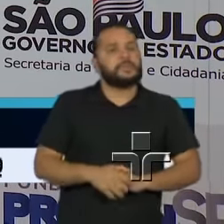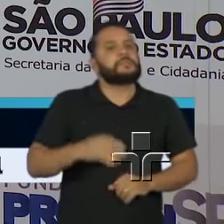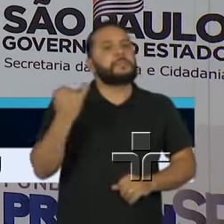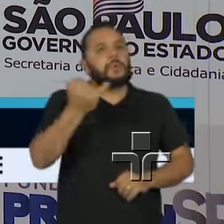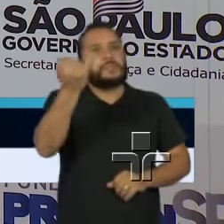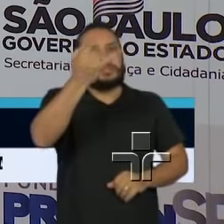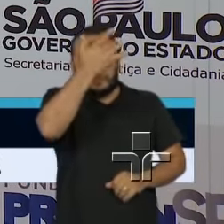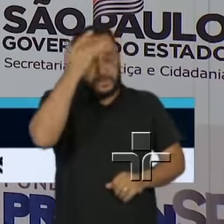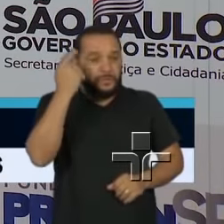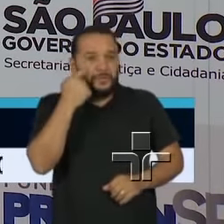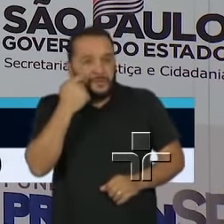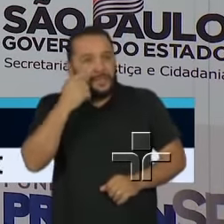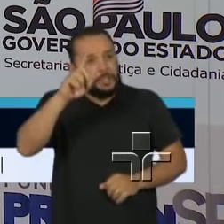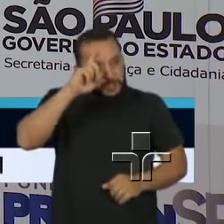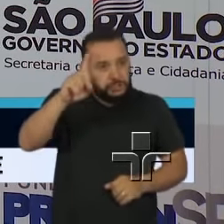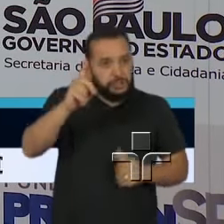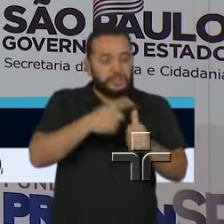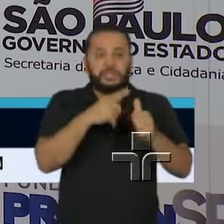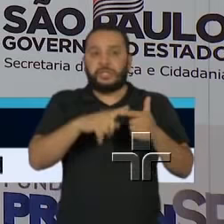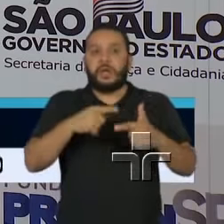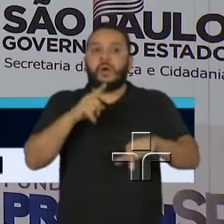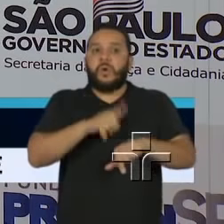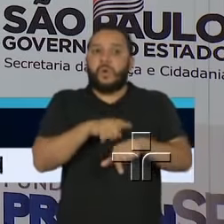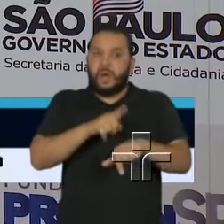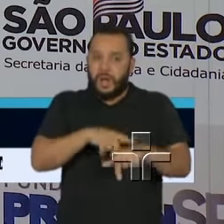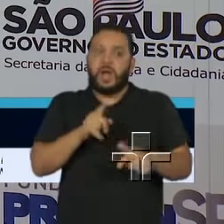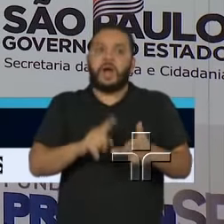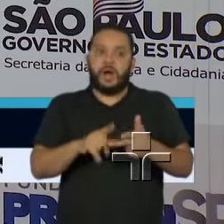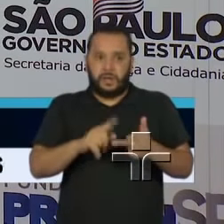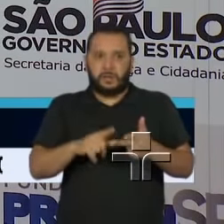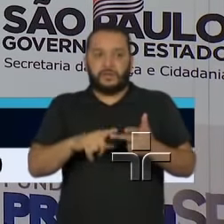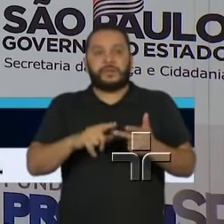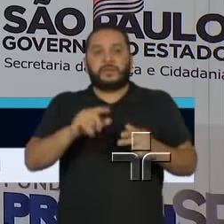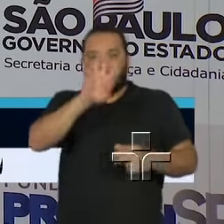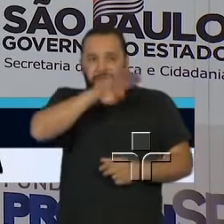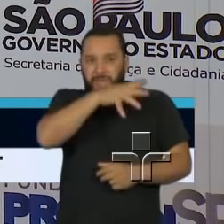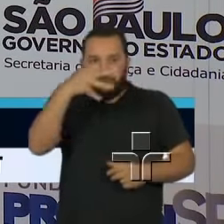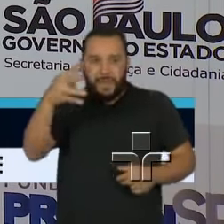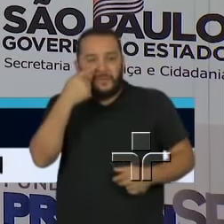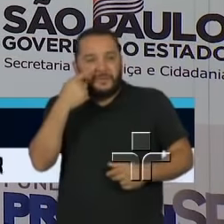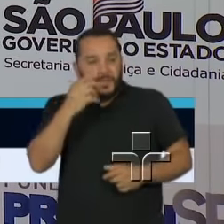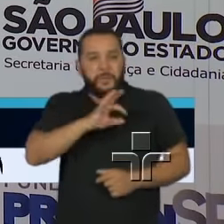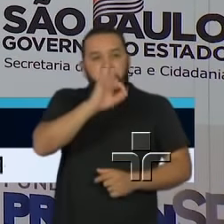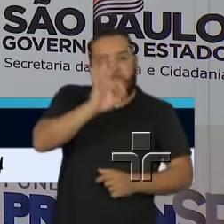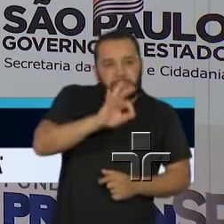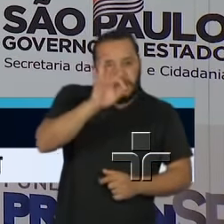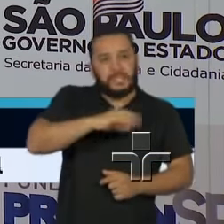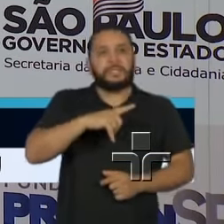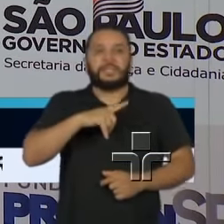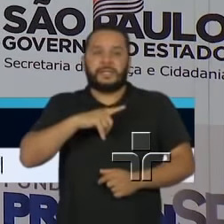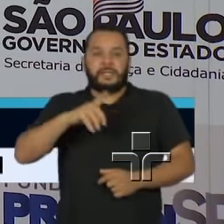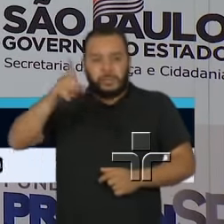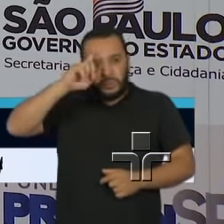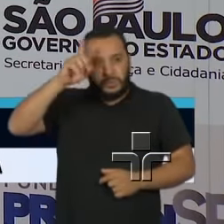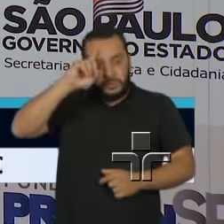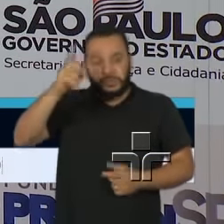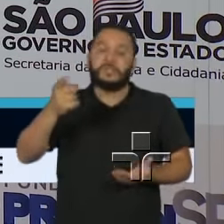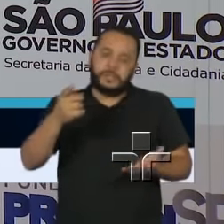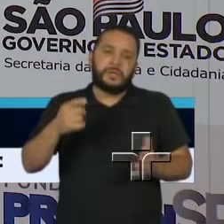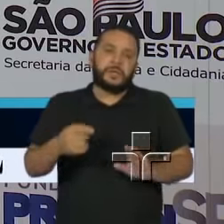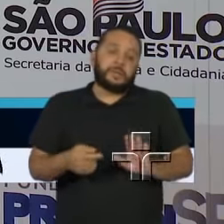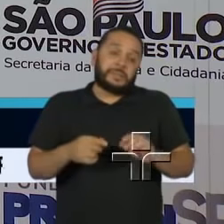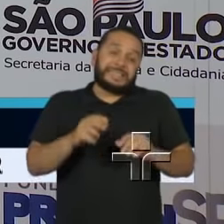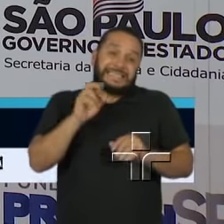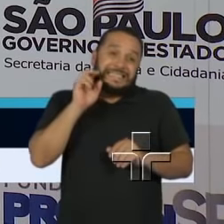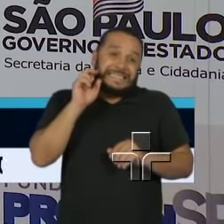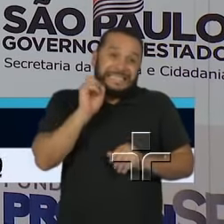checagem, anote dia, anote o horário, faça uma pequena tabela, verificando os percentuais que ele recebe, para que ele possa até indicar, principalmente nos casos